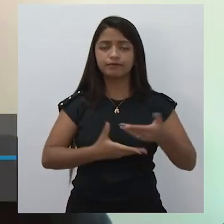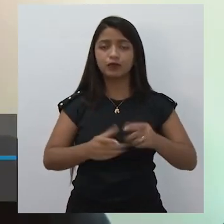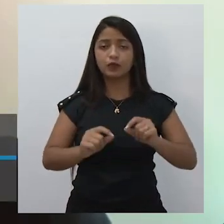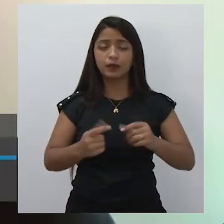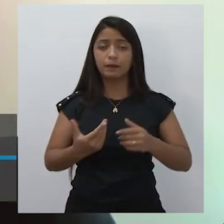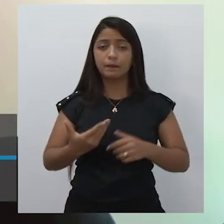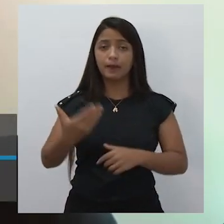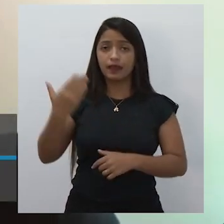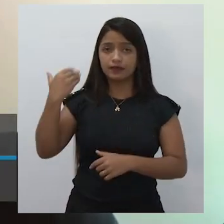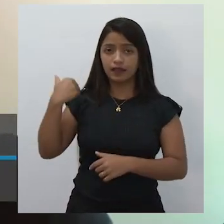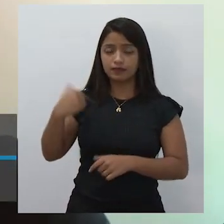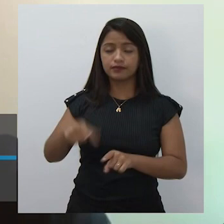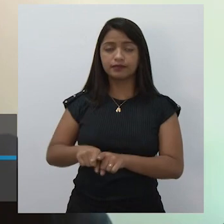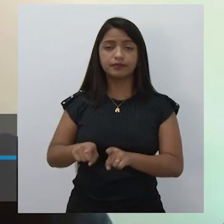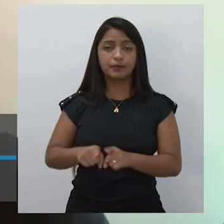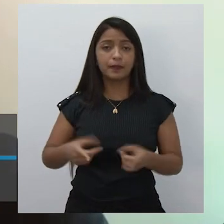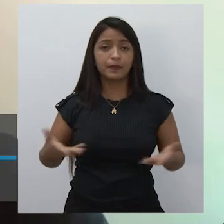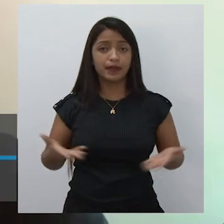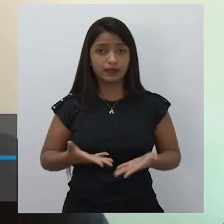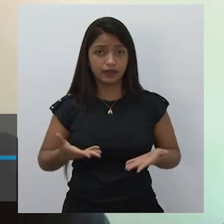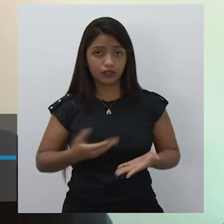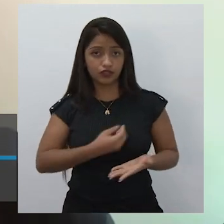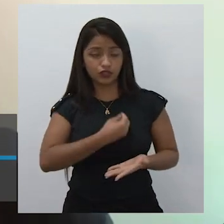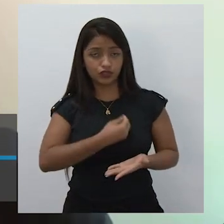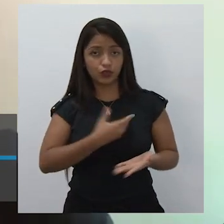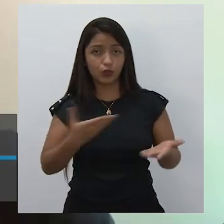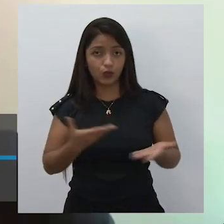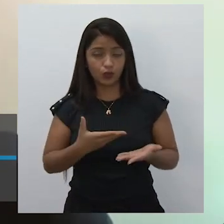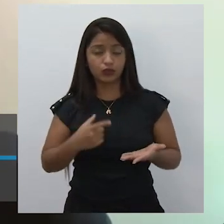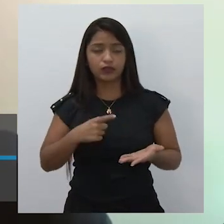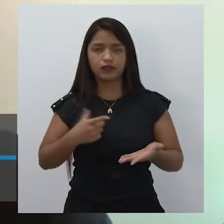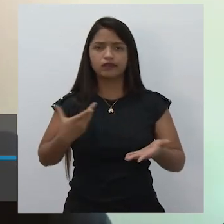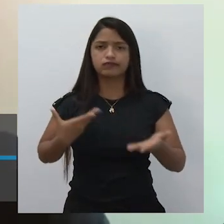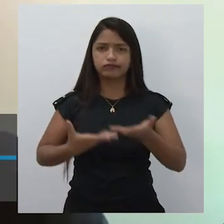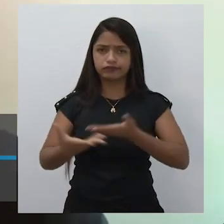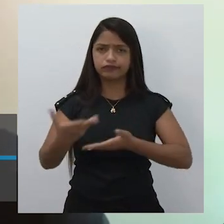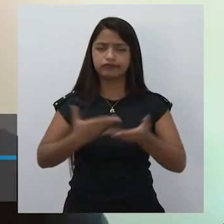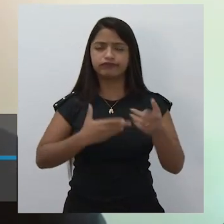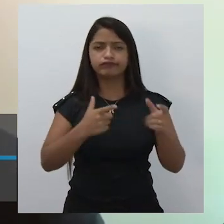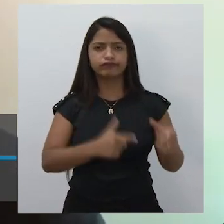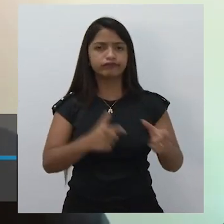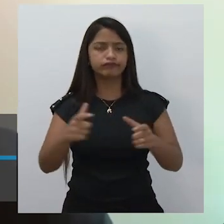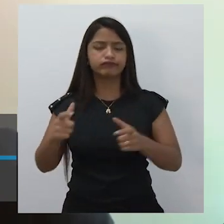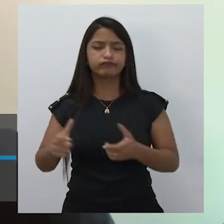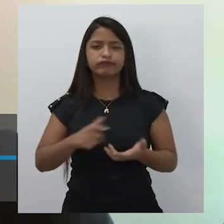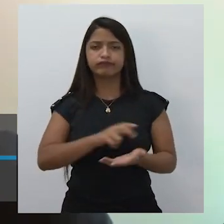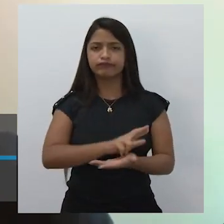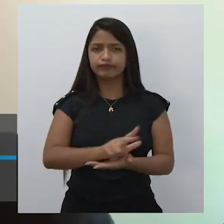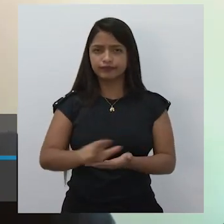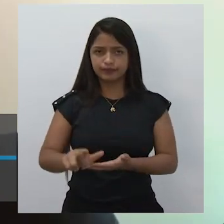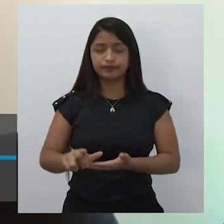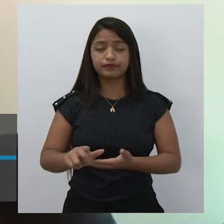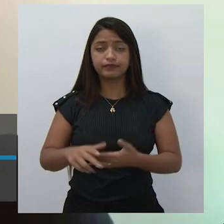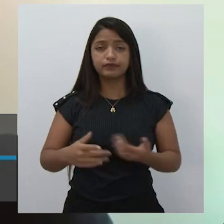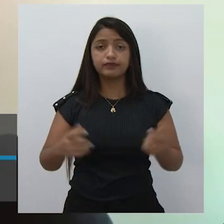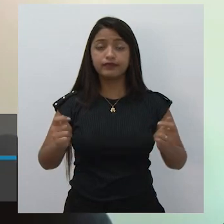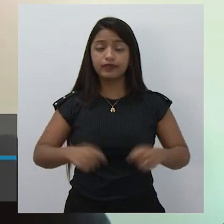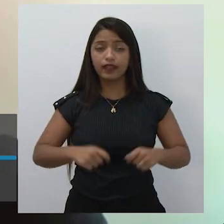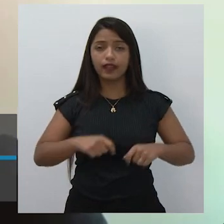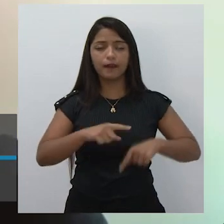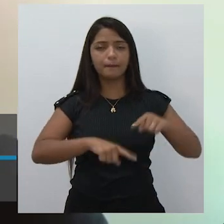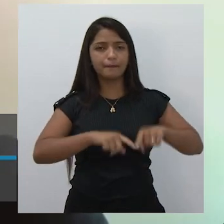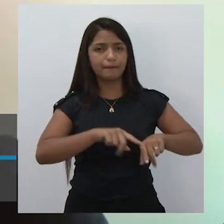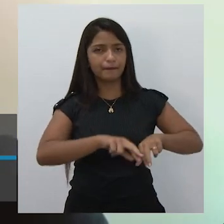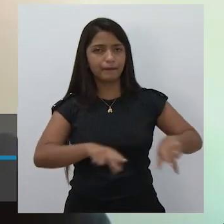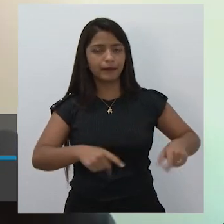o presente nos múltiplos lugares, com objetos que poderão oportunizar ao professor e aos estudantes